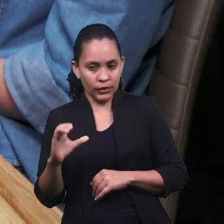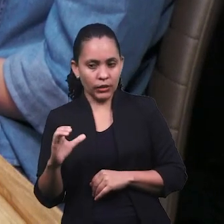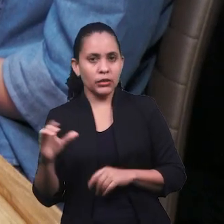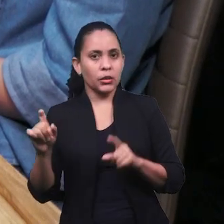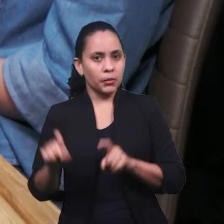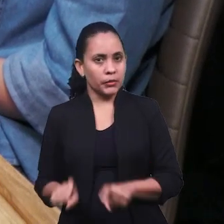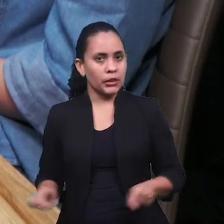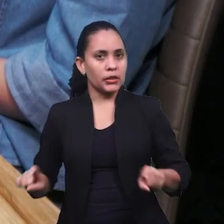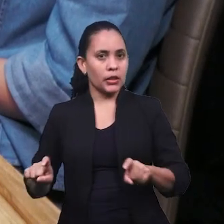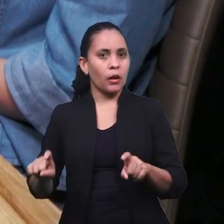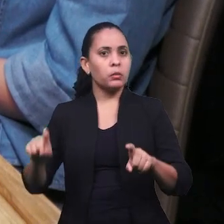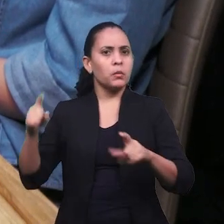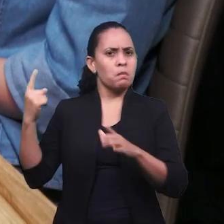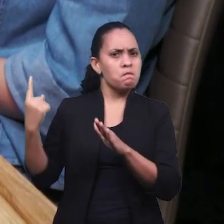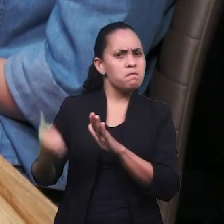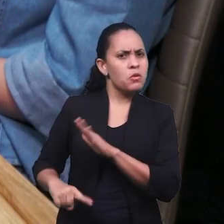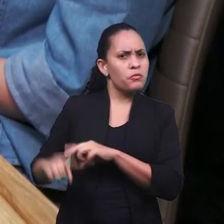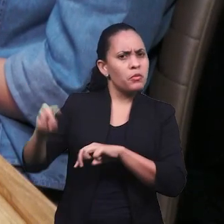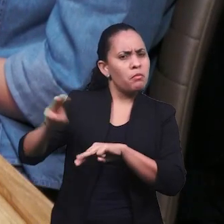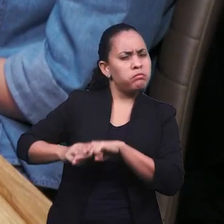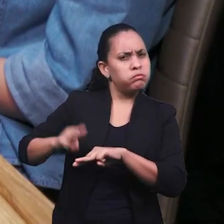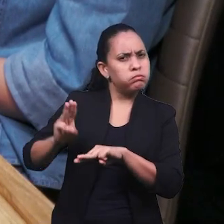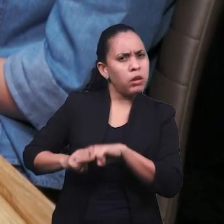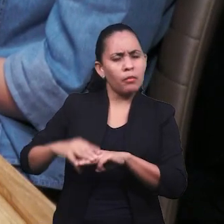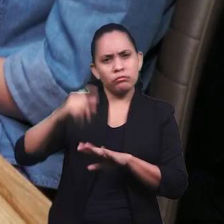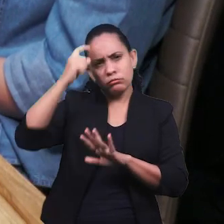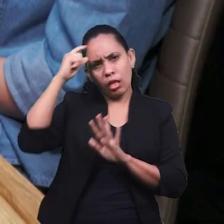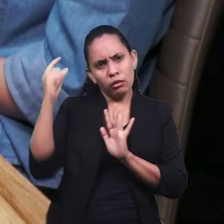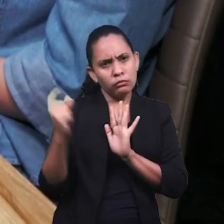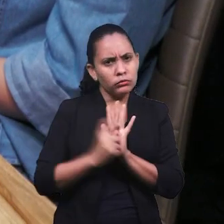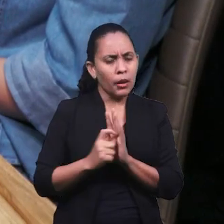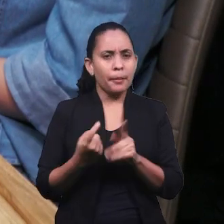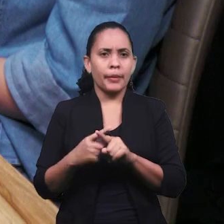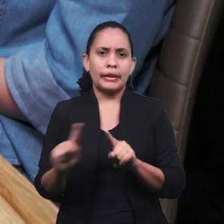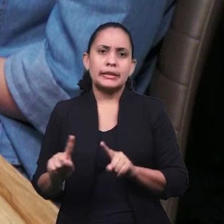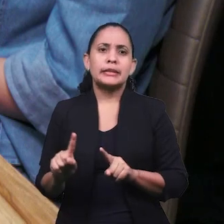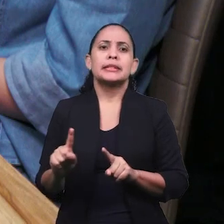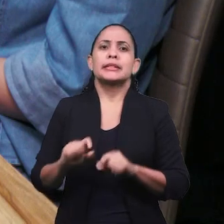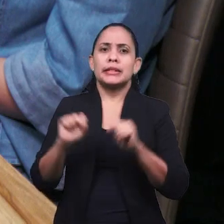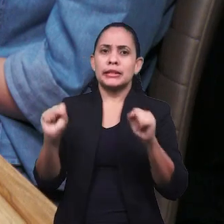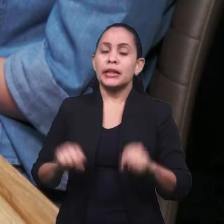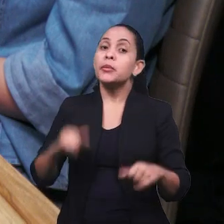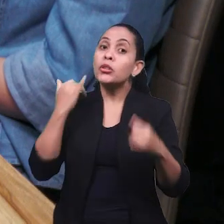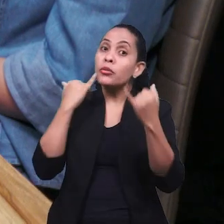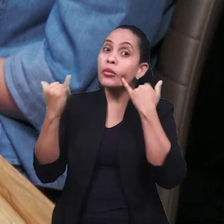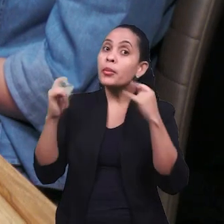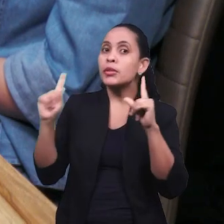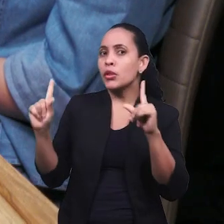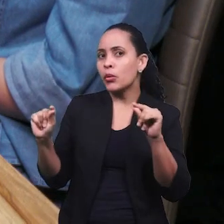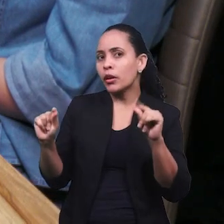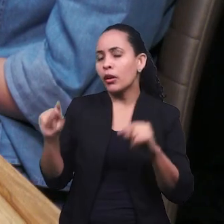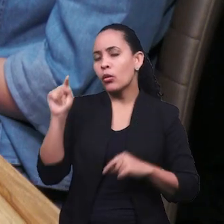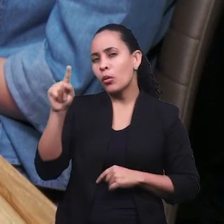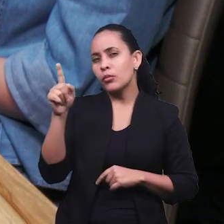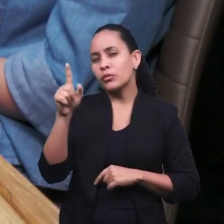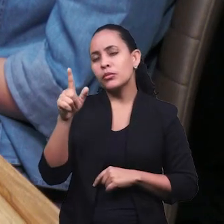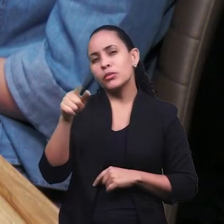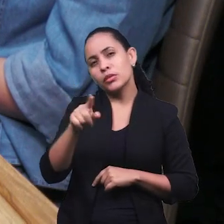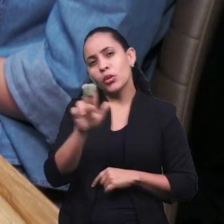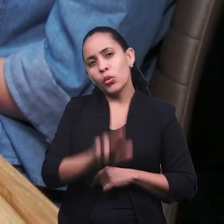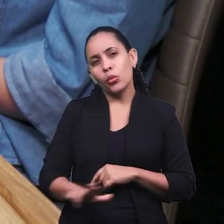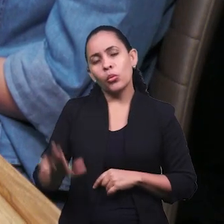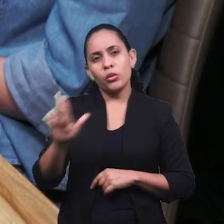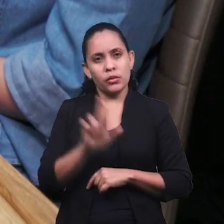é um curso, né, tecnólogo, um curso de tecnologia, na qual eu me graduei. E ele é um curso